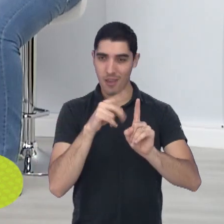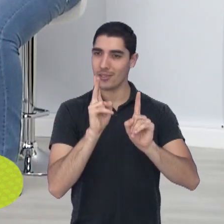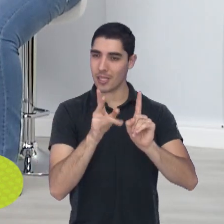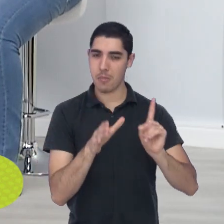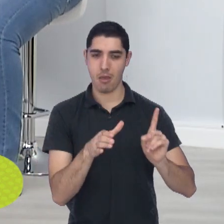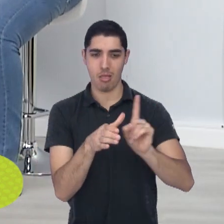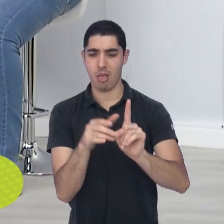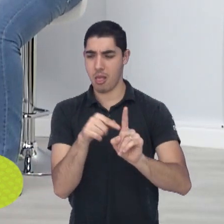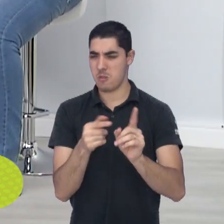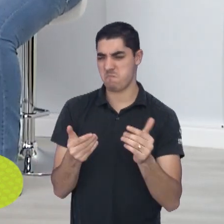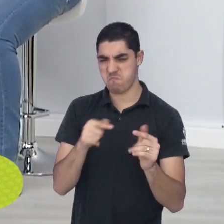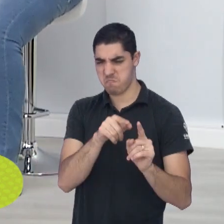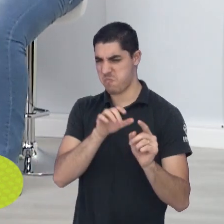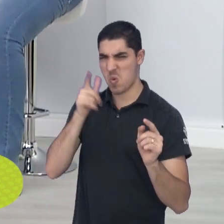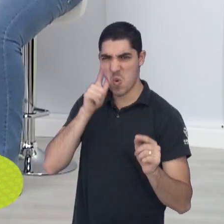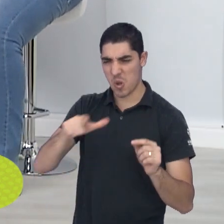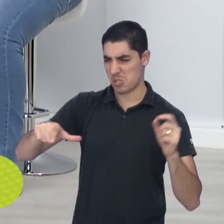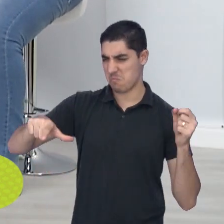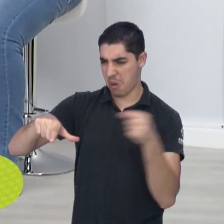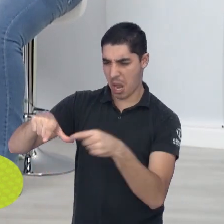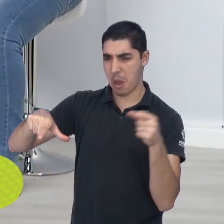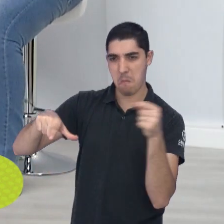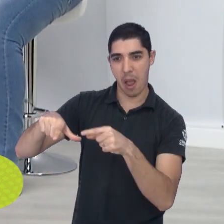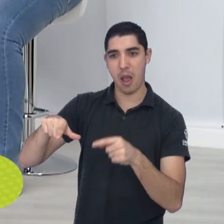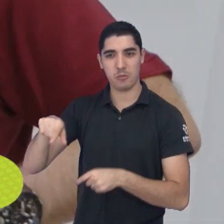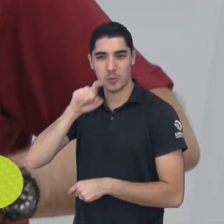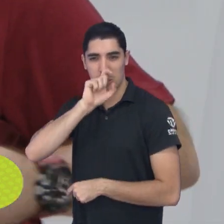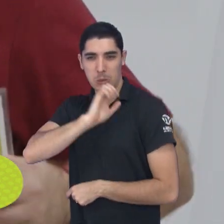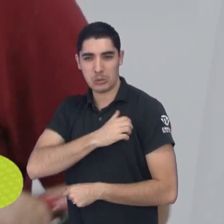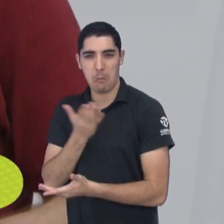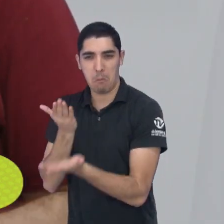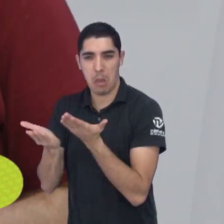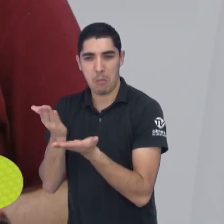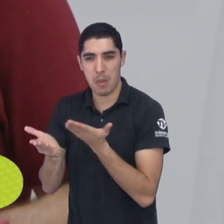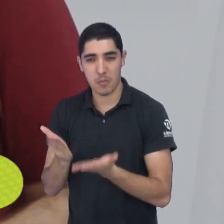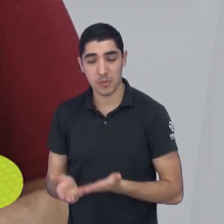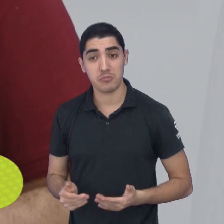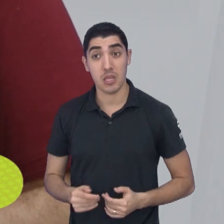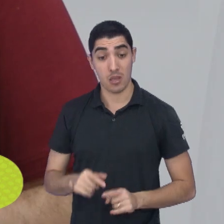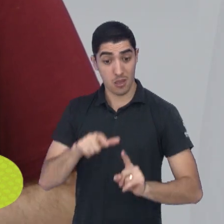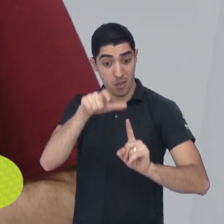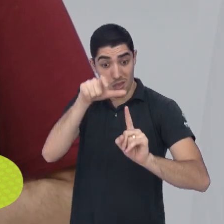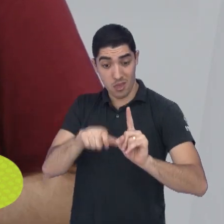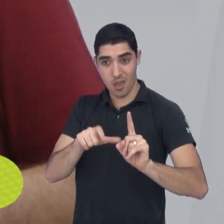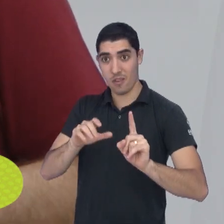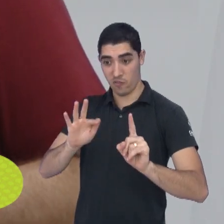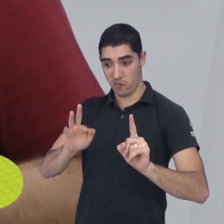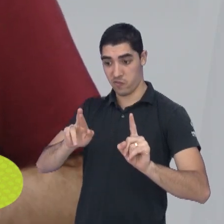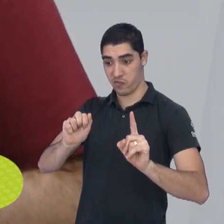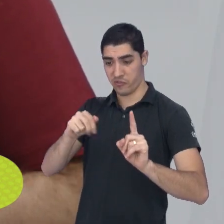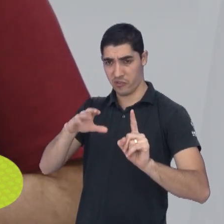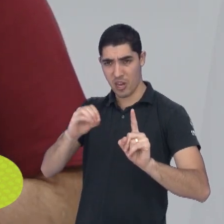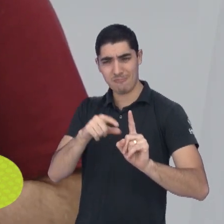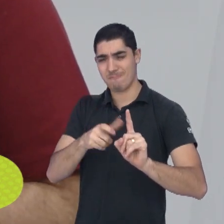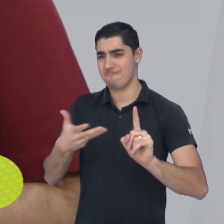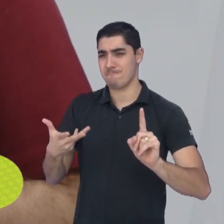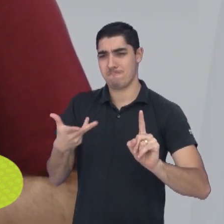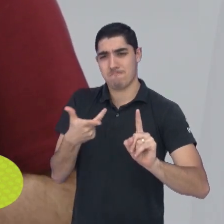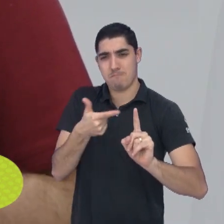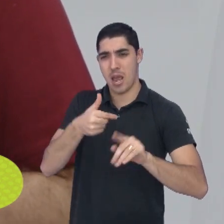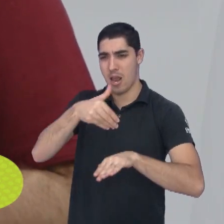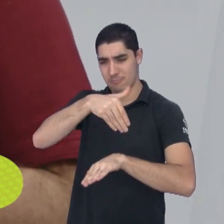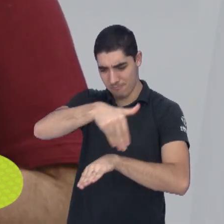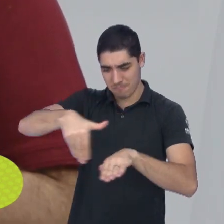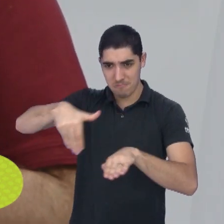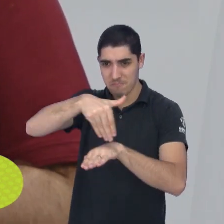através das suas mãos também, a chegada falou, temos um meio campista excelente. Acredito que você tem essa